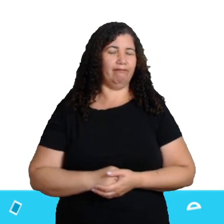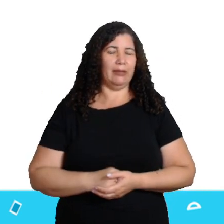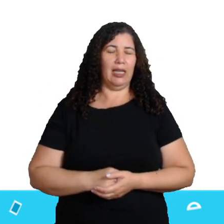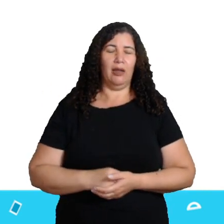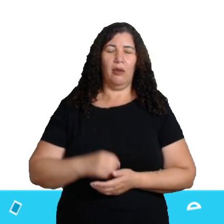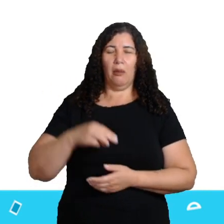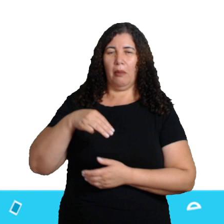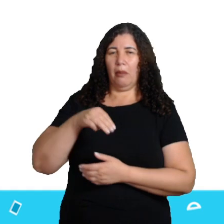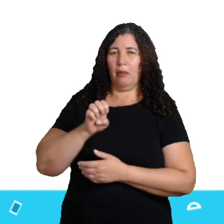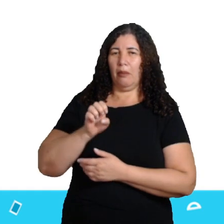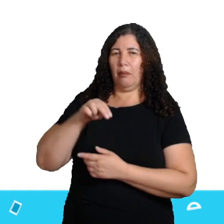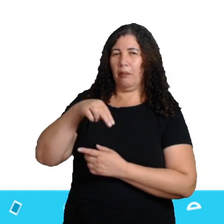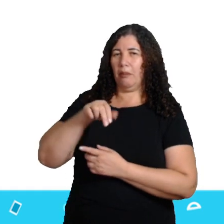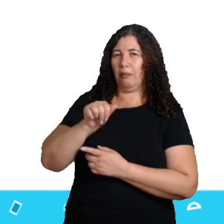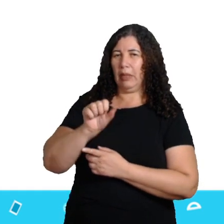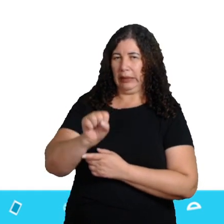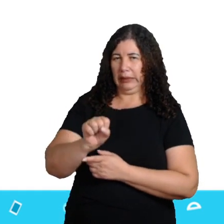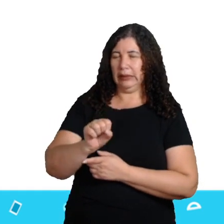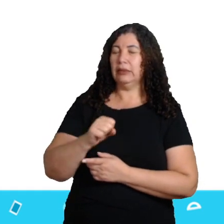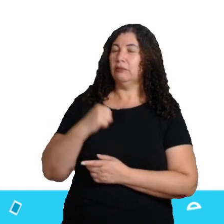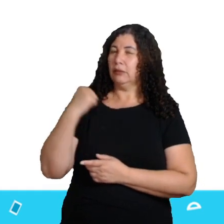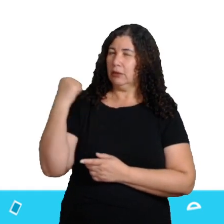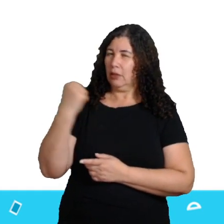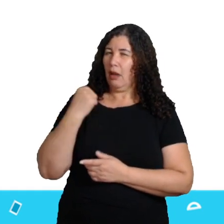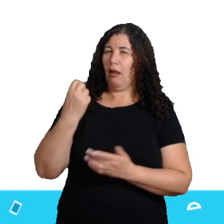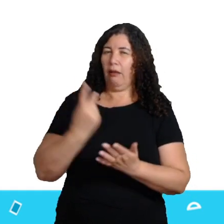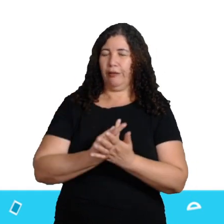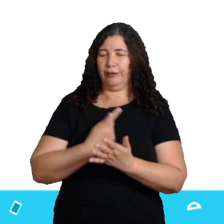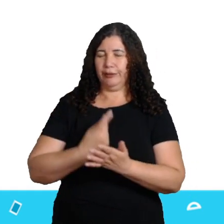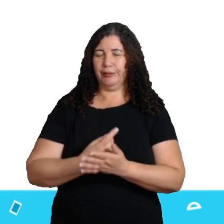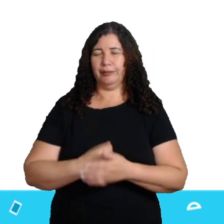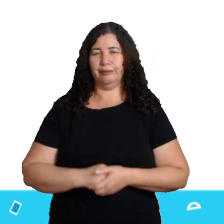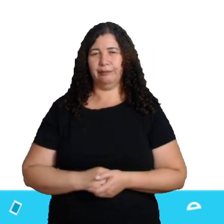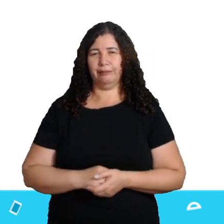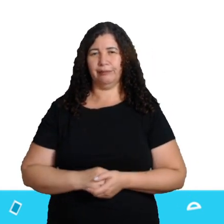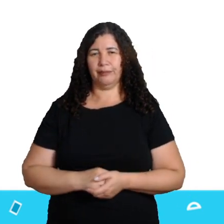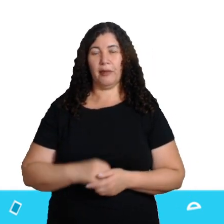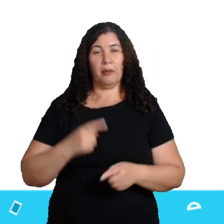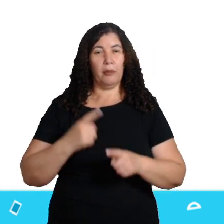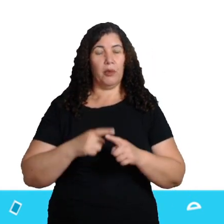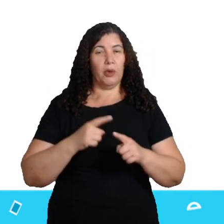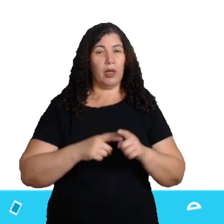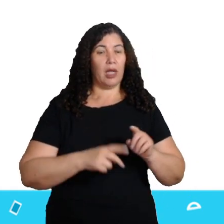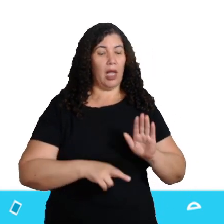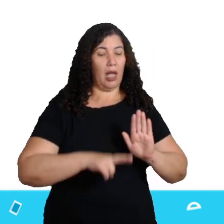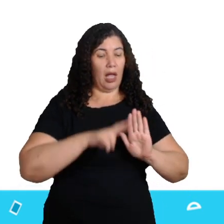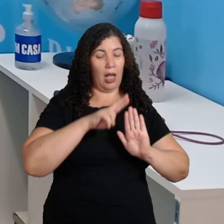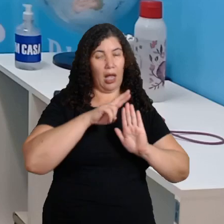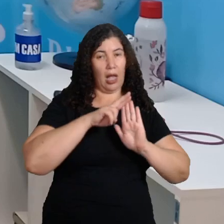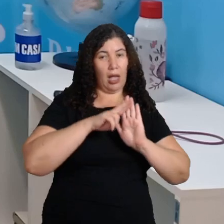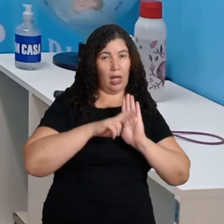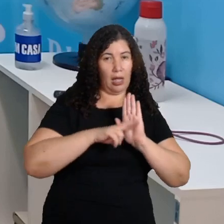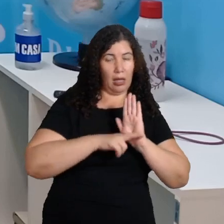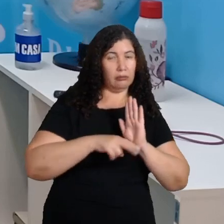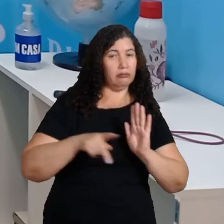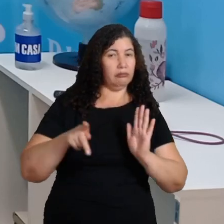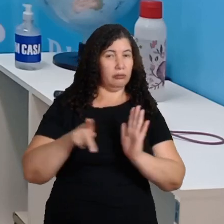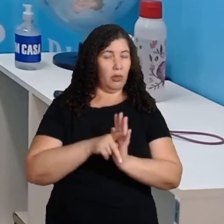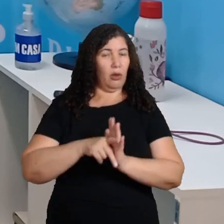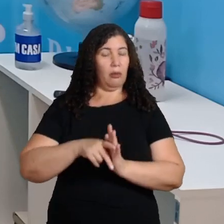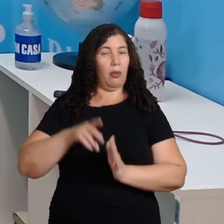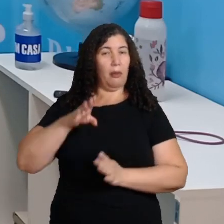a palavra menos. Conforme prevê a norma culta da língua, isto é,